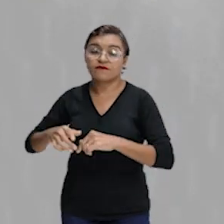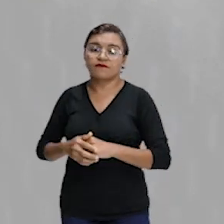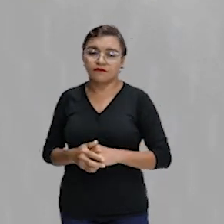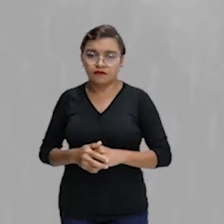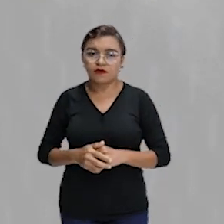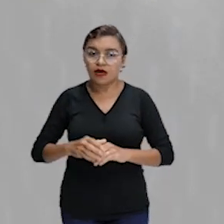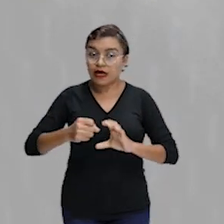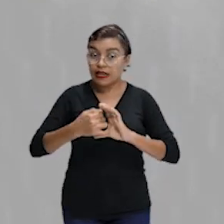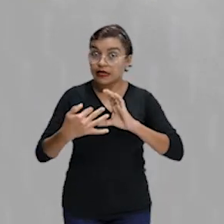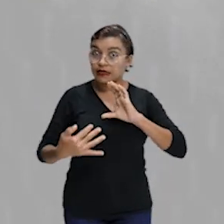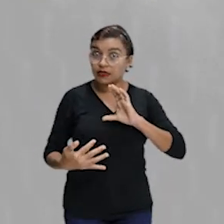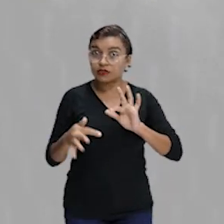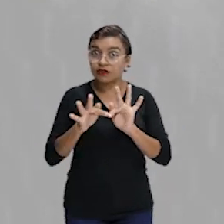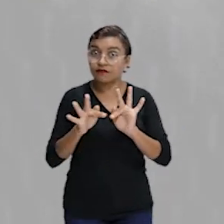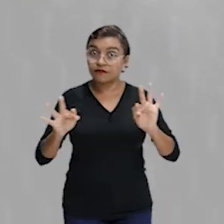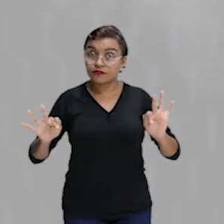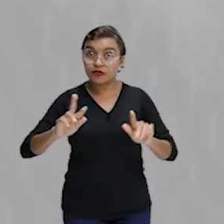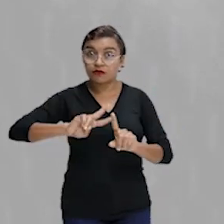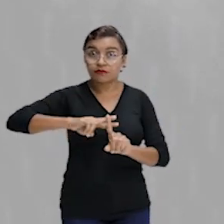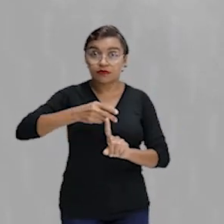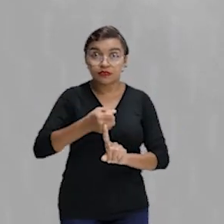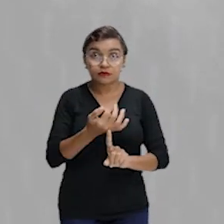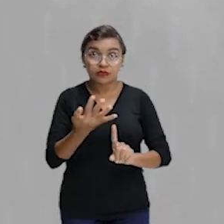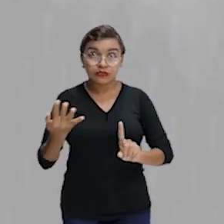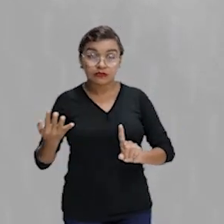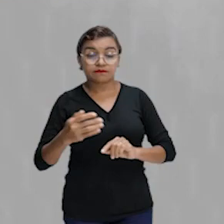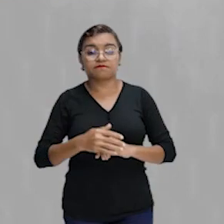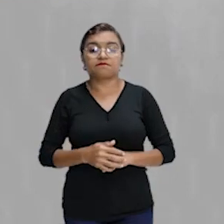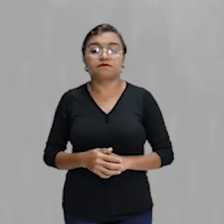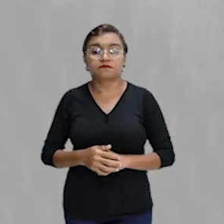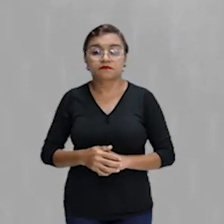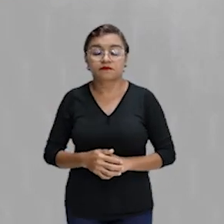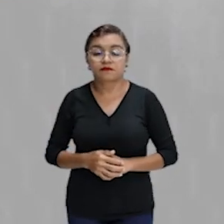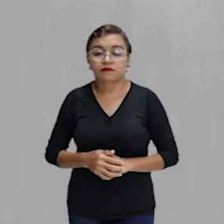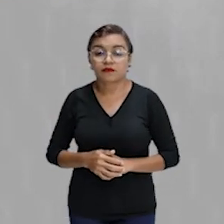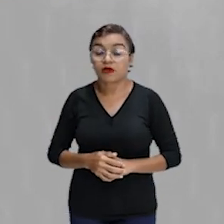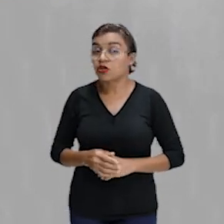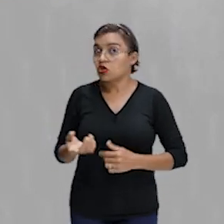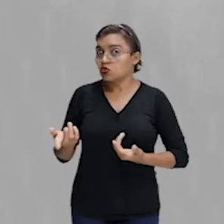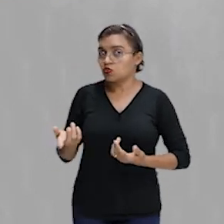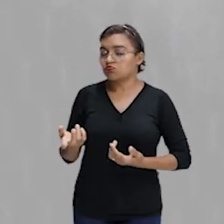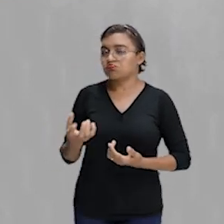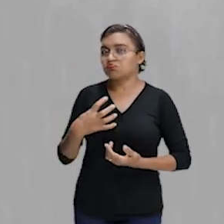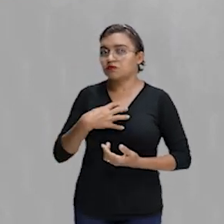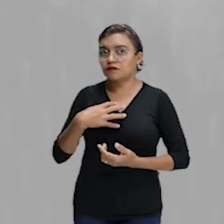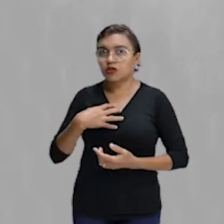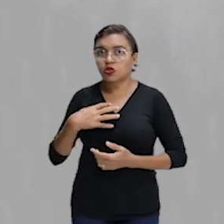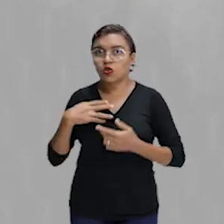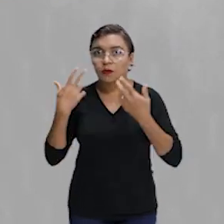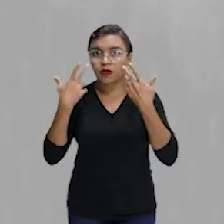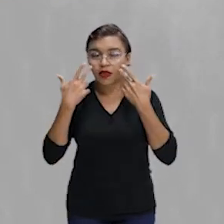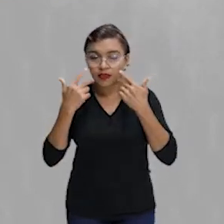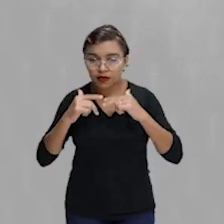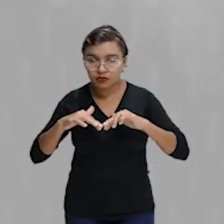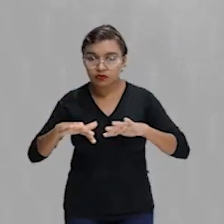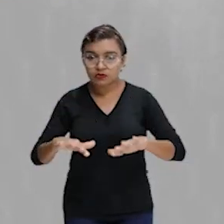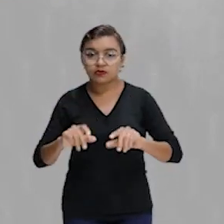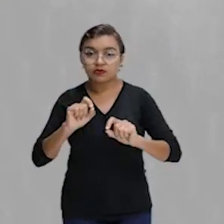isso é característica de função exponencial. Para o caso dos fenômenos naturais, tá? Ela se